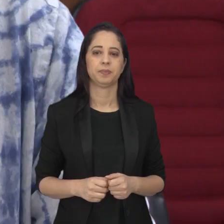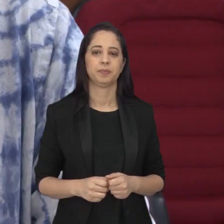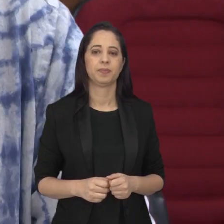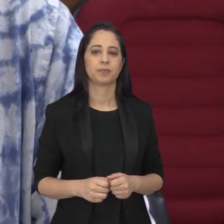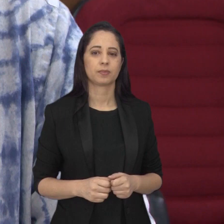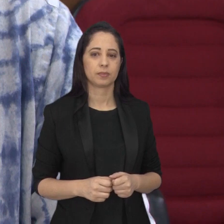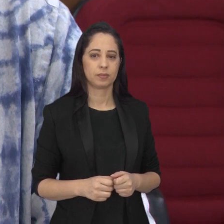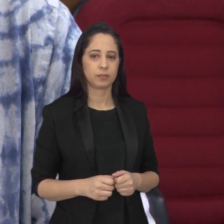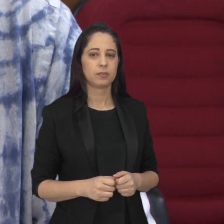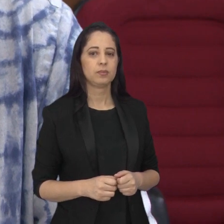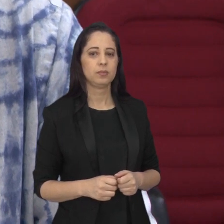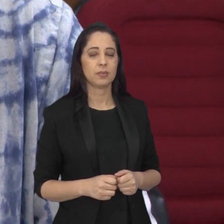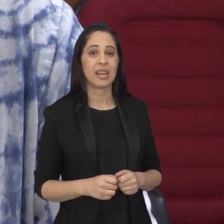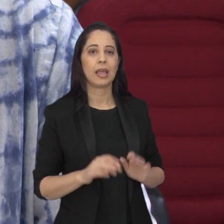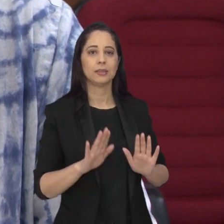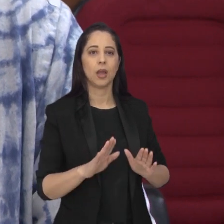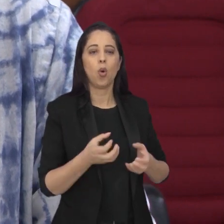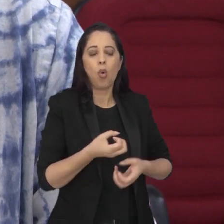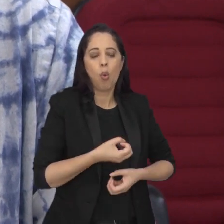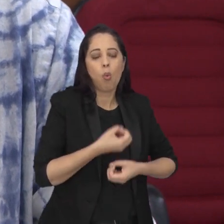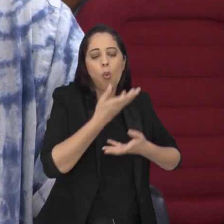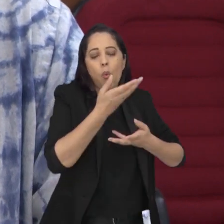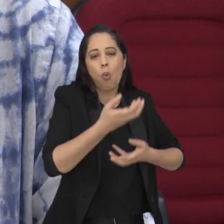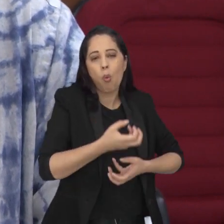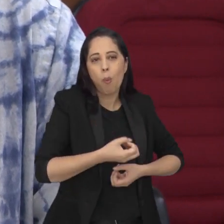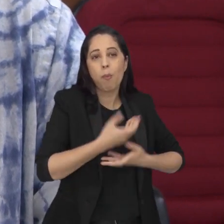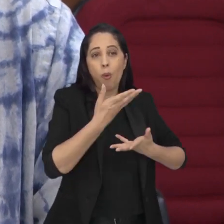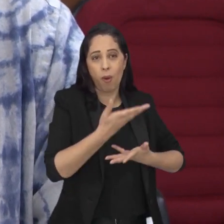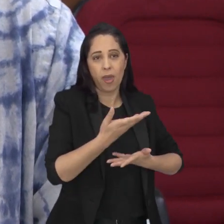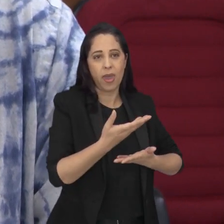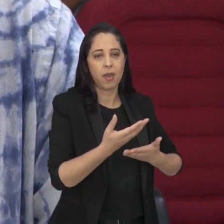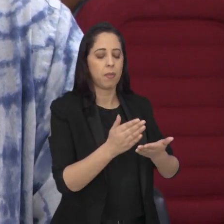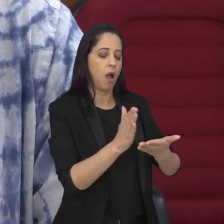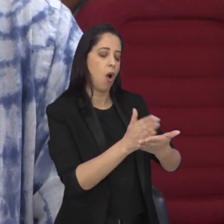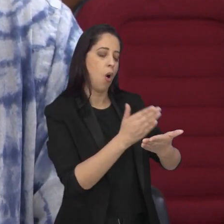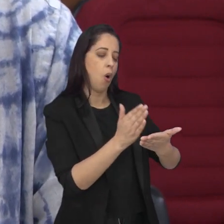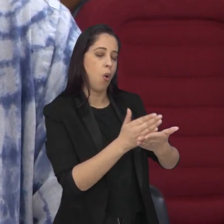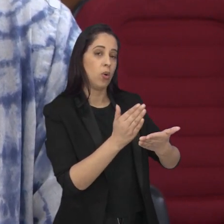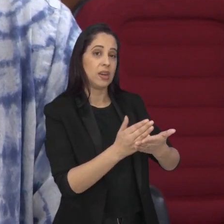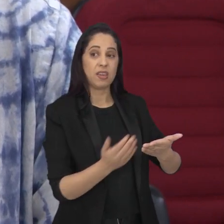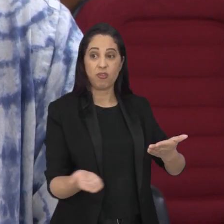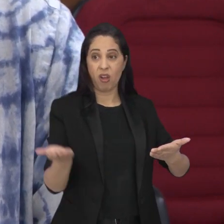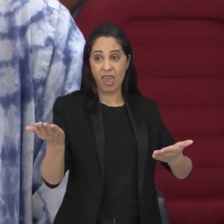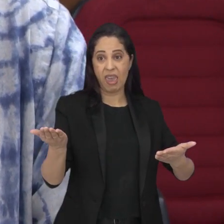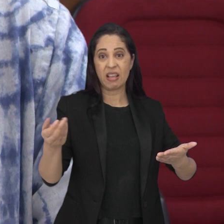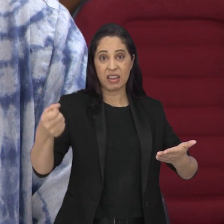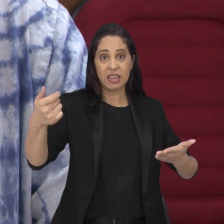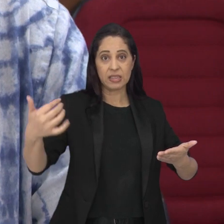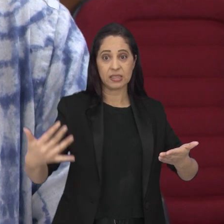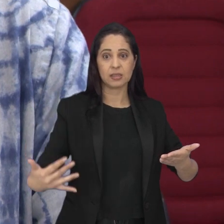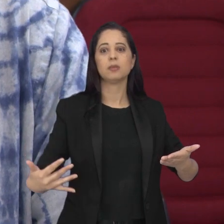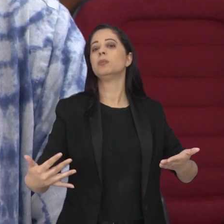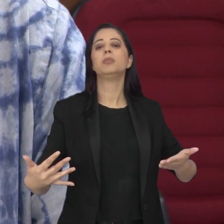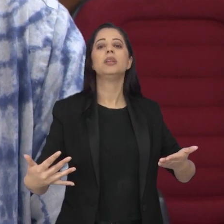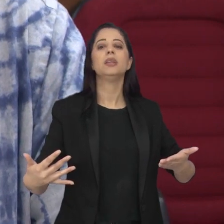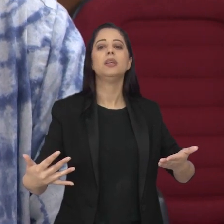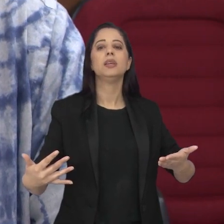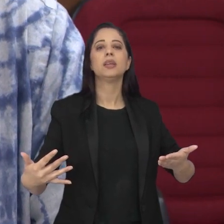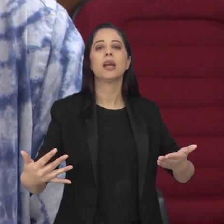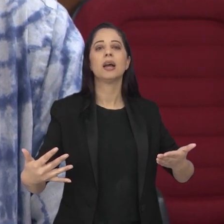livros. Esses poemas que eu falei rapidamente, o elefante que fugiu do circo, que ele conta com o elefante, né,